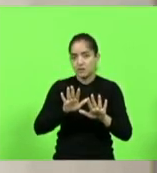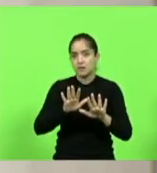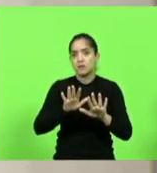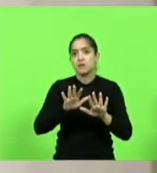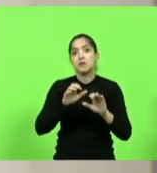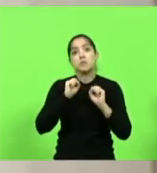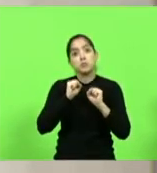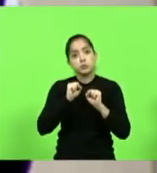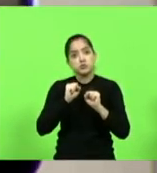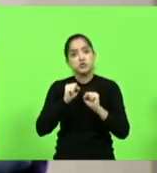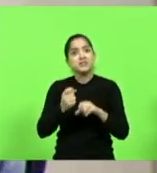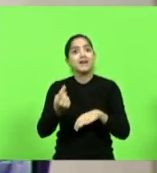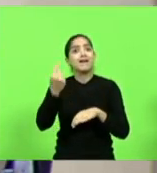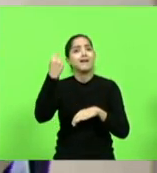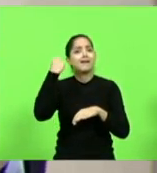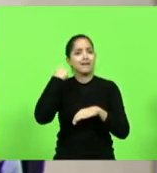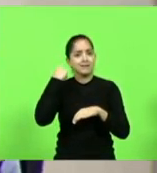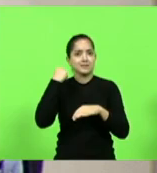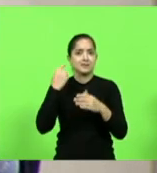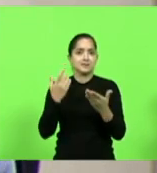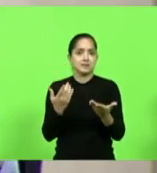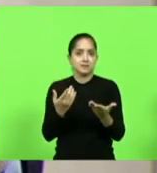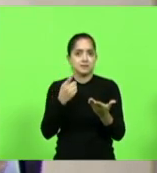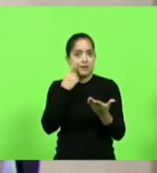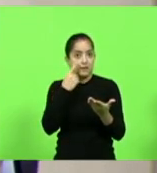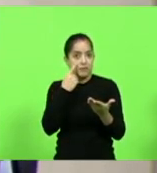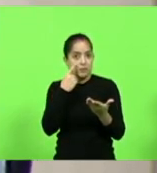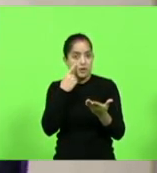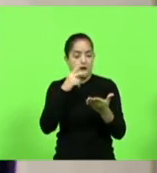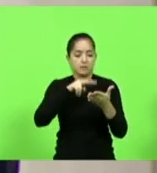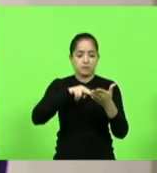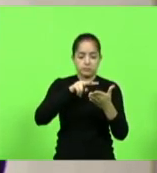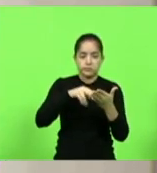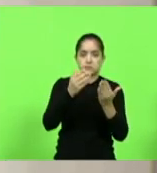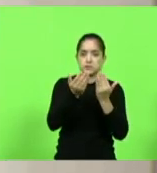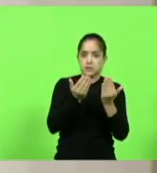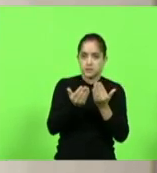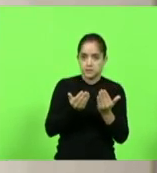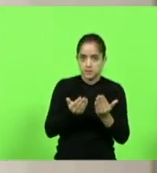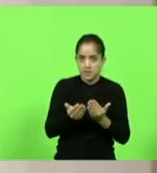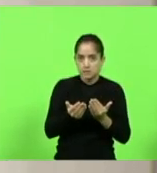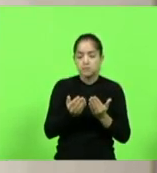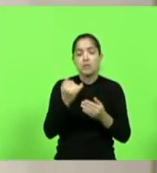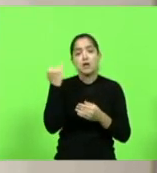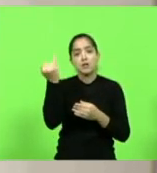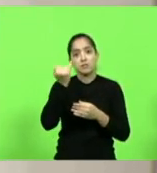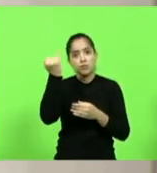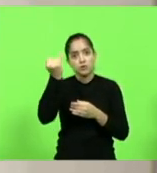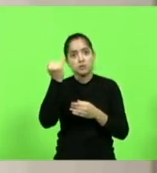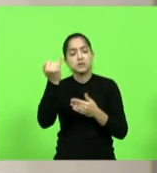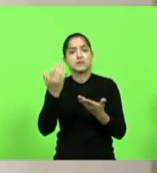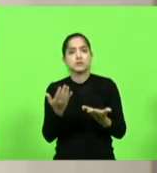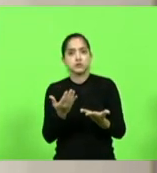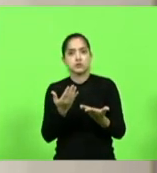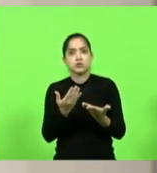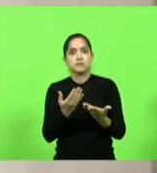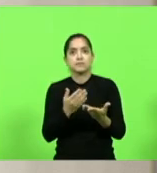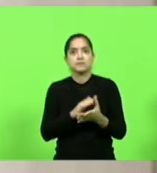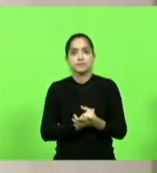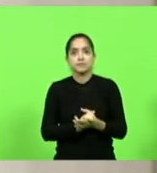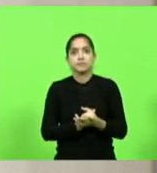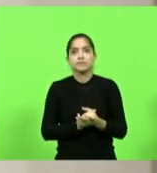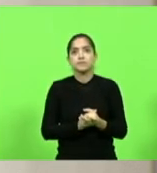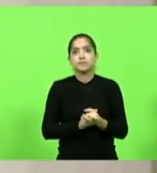aportado na casa, e não na análise do veto, deputado João Amin. E é importante que o senhor esteja no plenário, e o contraditório lhe será